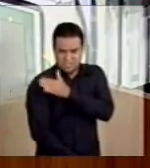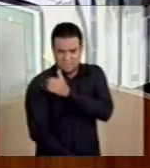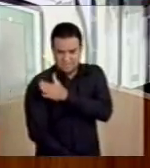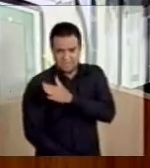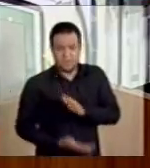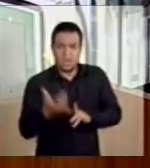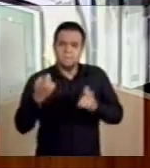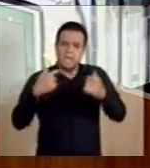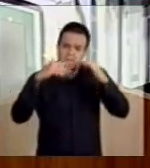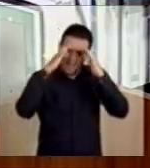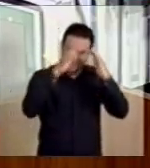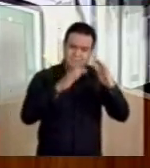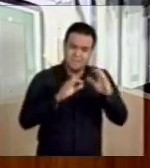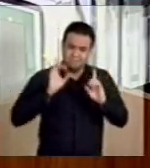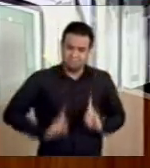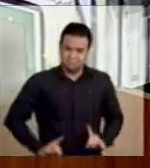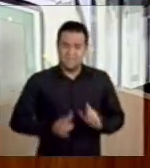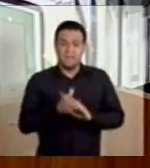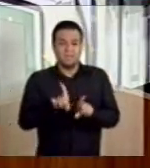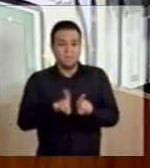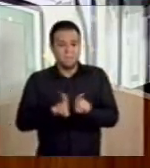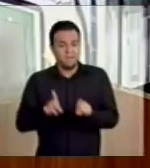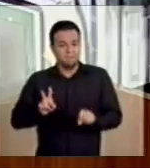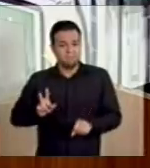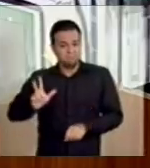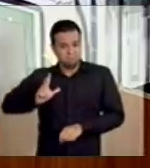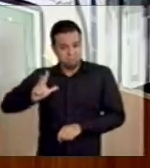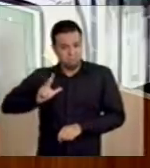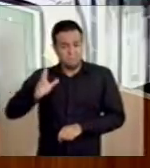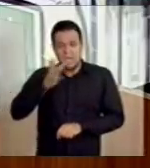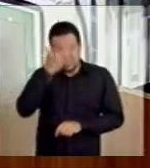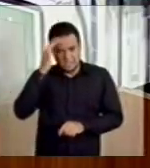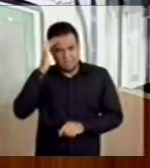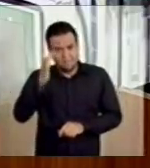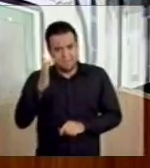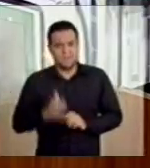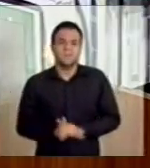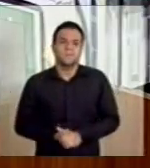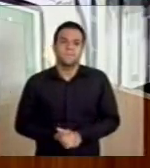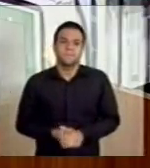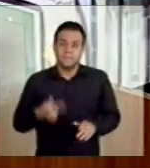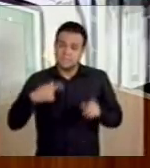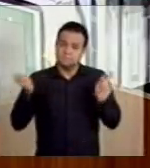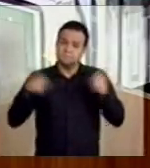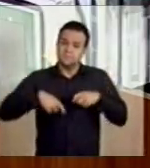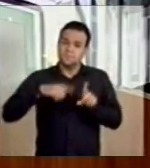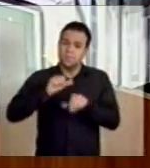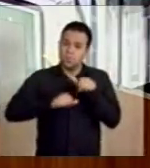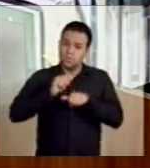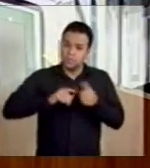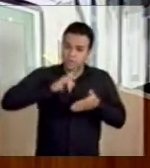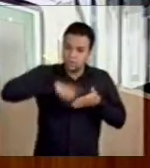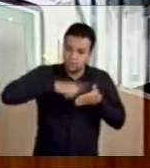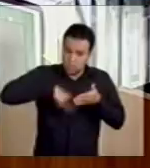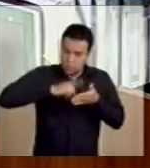respeitem a dignidade e a privacidade das pessoas. Garantir que mudanças em documentos